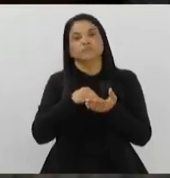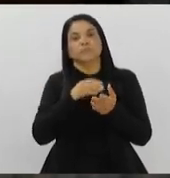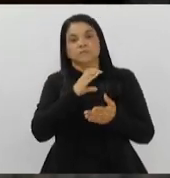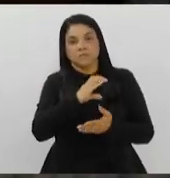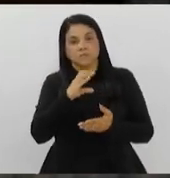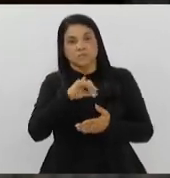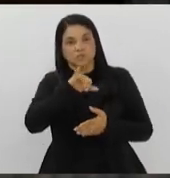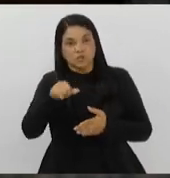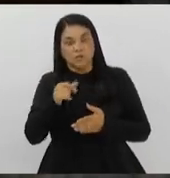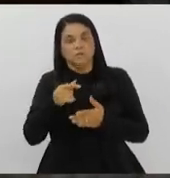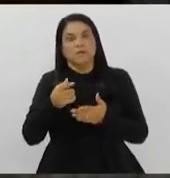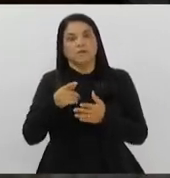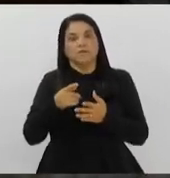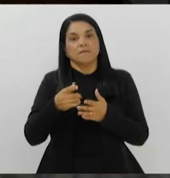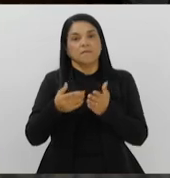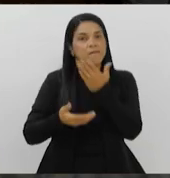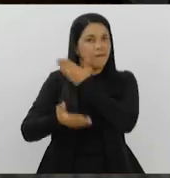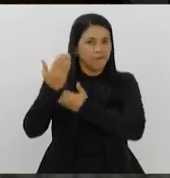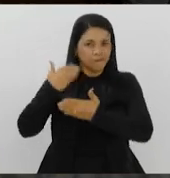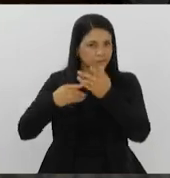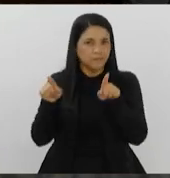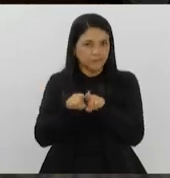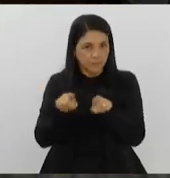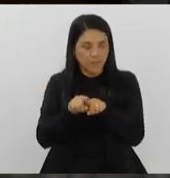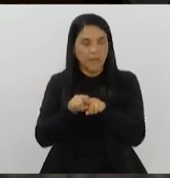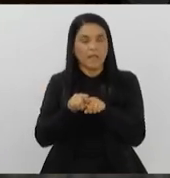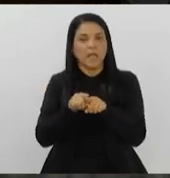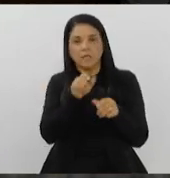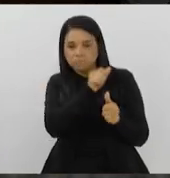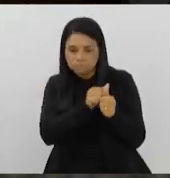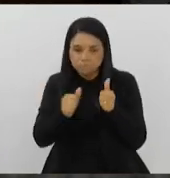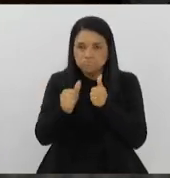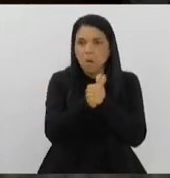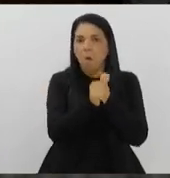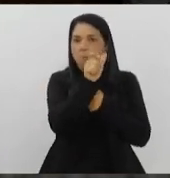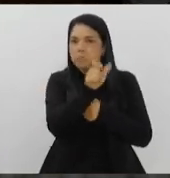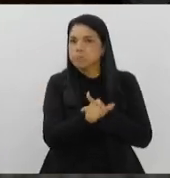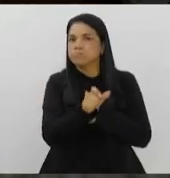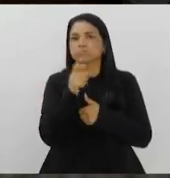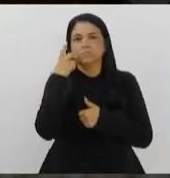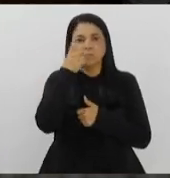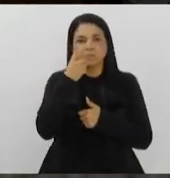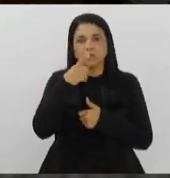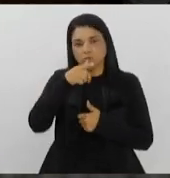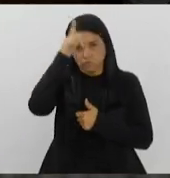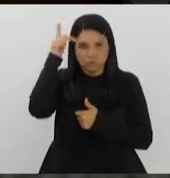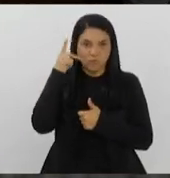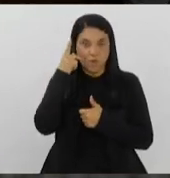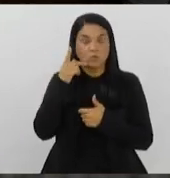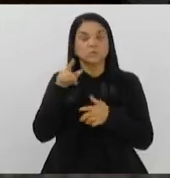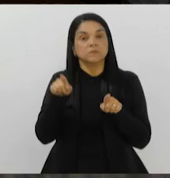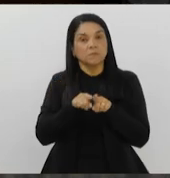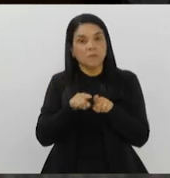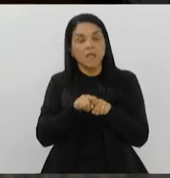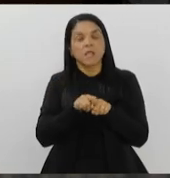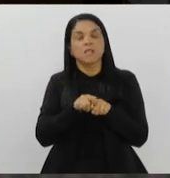Ele tem sido um grande protagonista nessa luta, nessa vanguarda. Inclusive, a gente tem decidido na CCJ